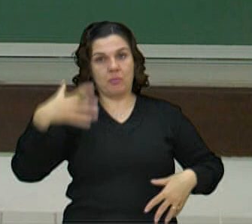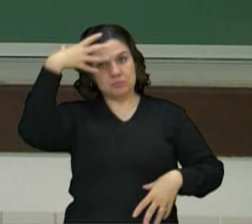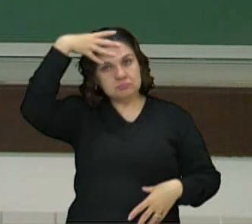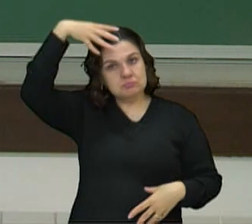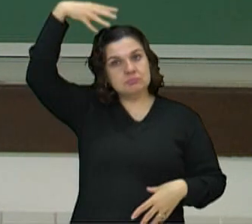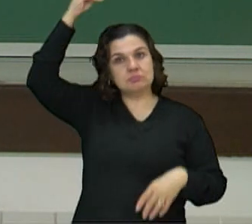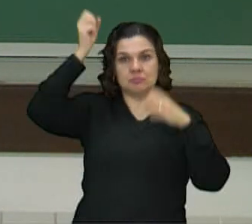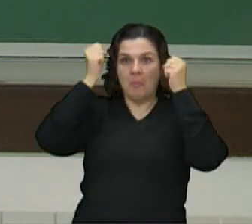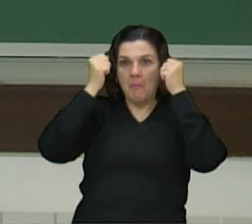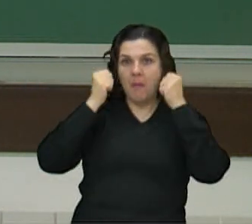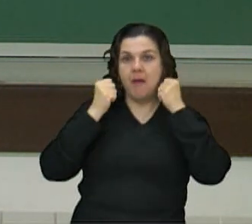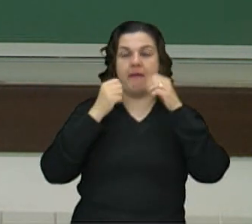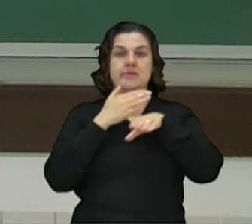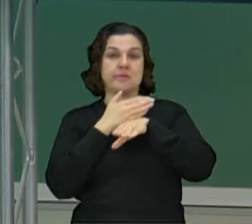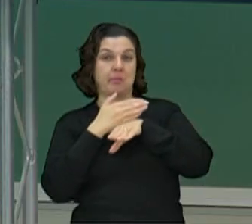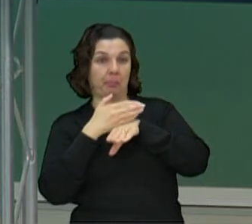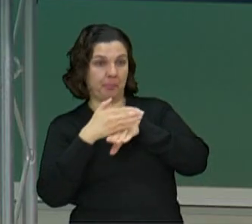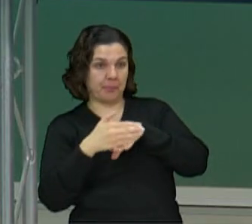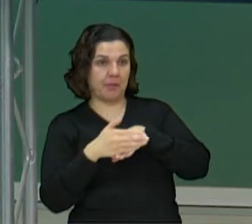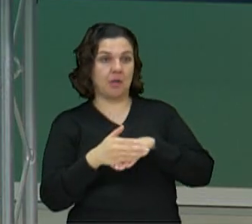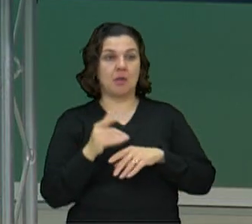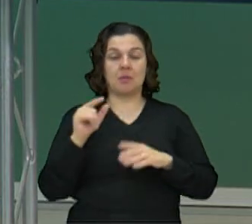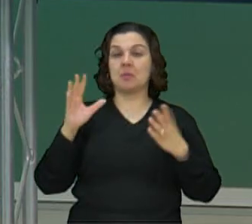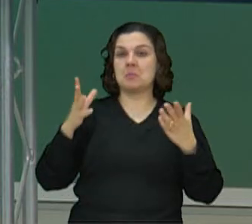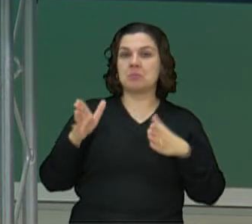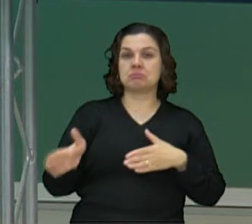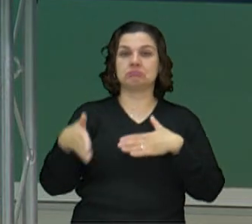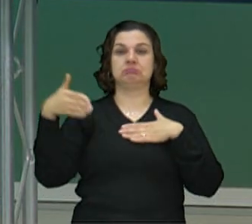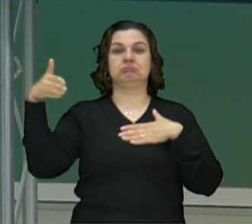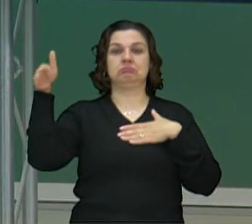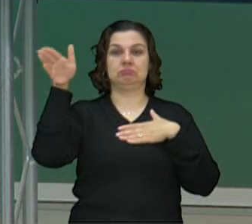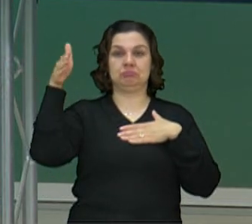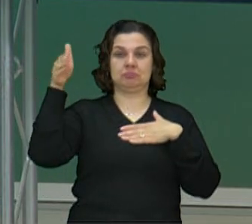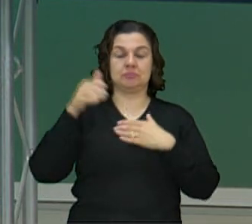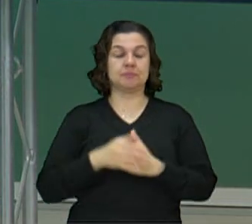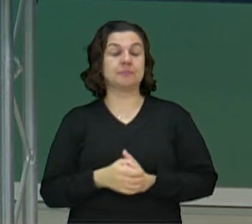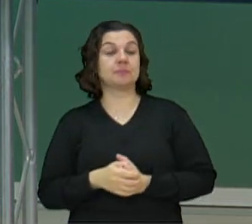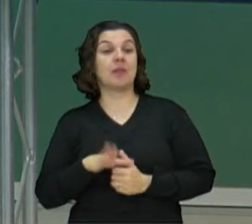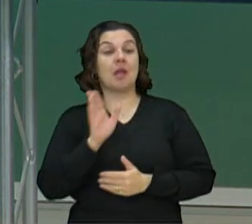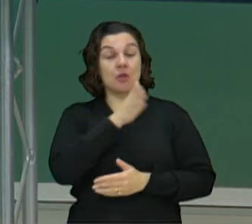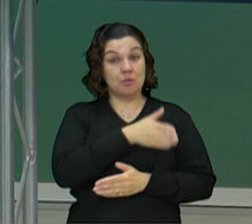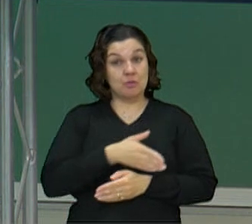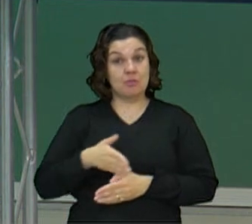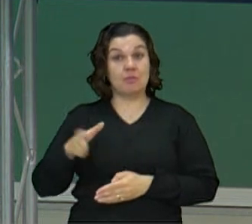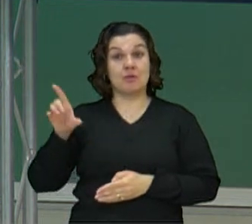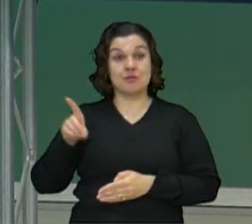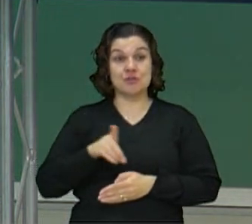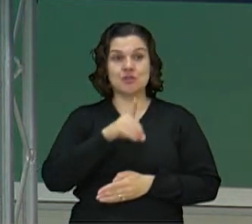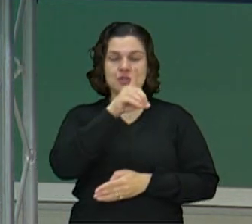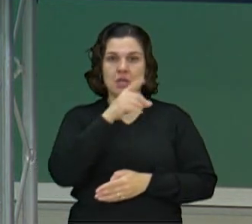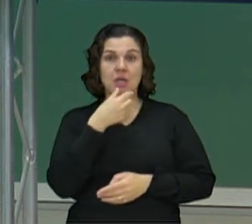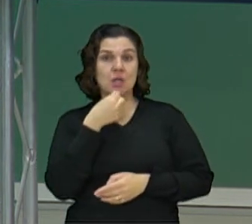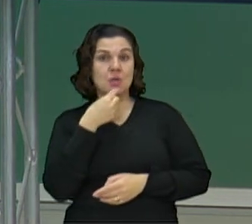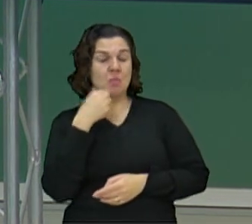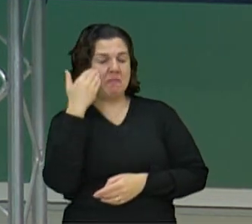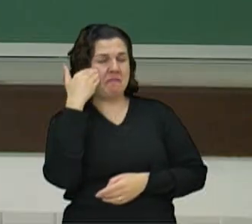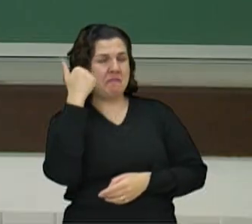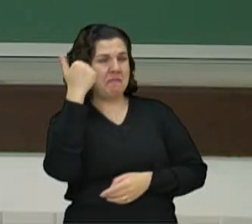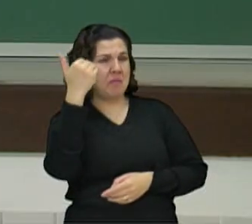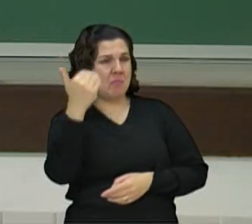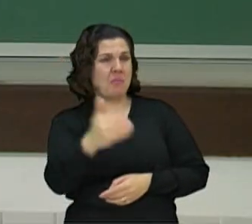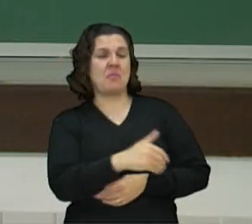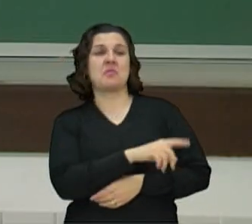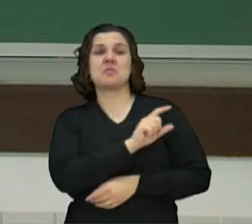com essas máscaras, e aqui numa cerimônia desse grupo. E do lado direito, o gangster